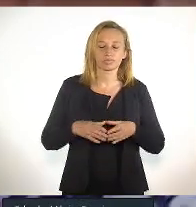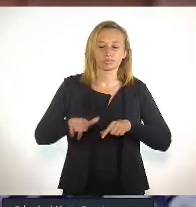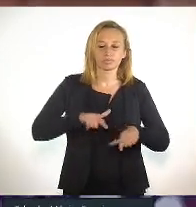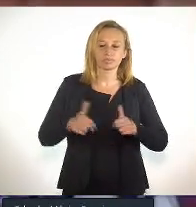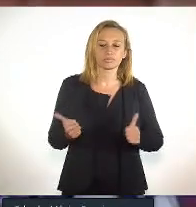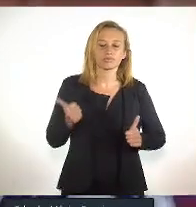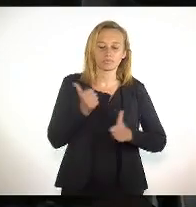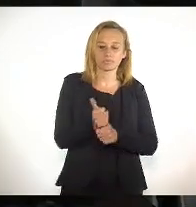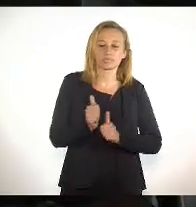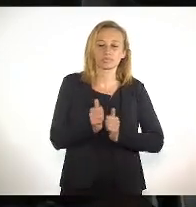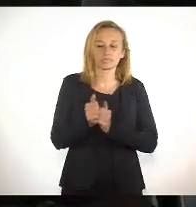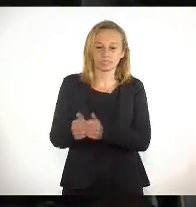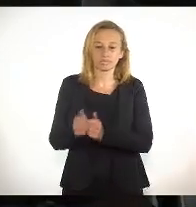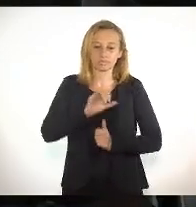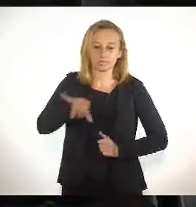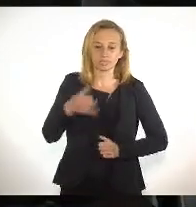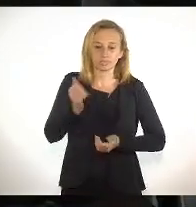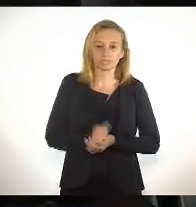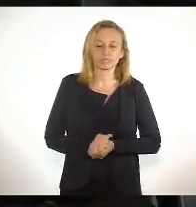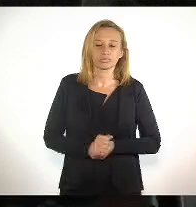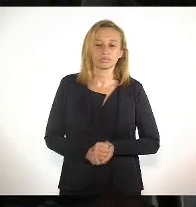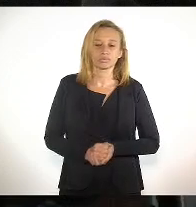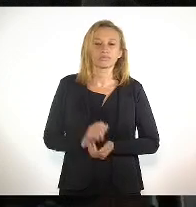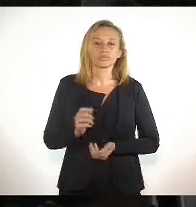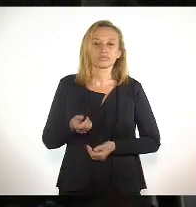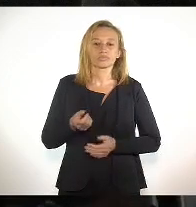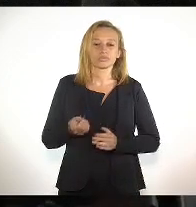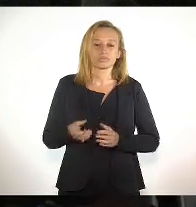substitutivo da CCJ. Pela Comissão de Orçamento, deputado